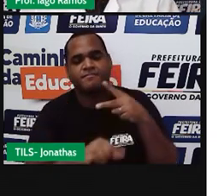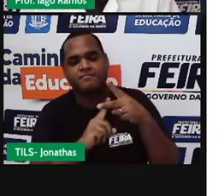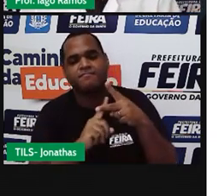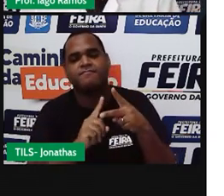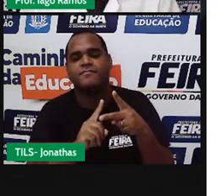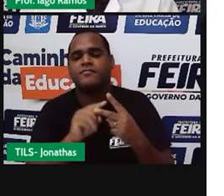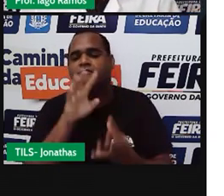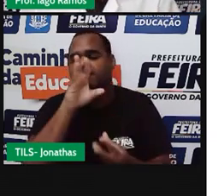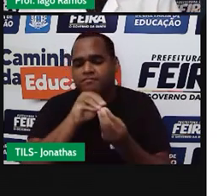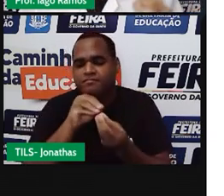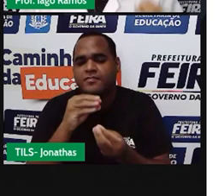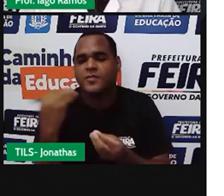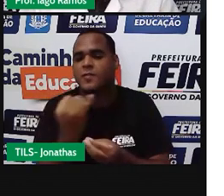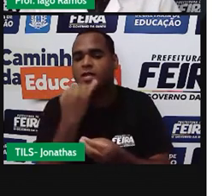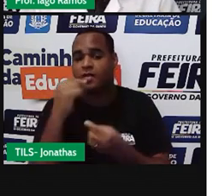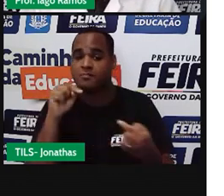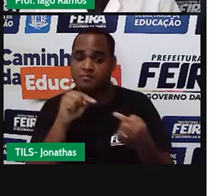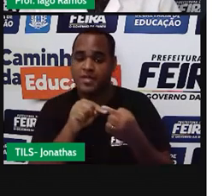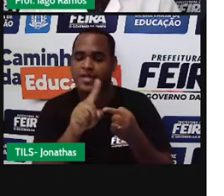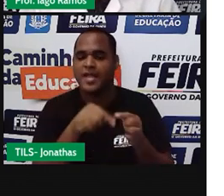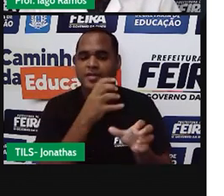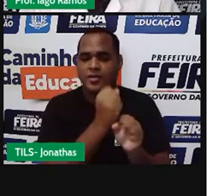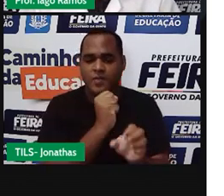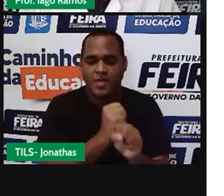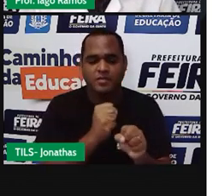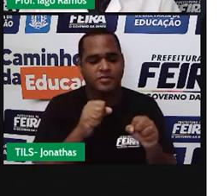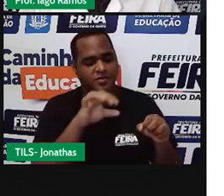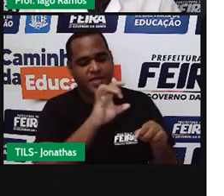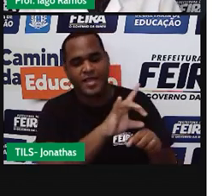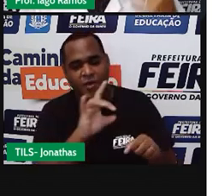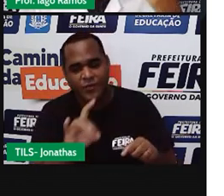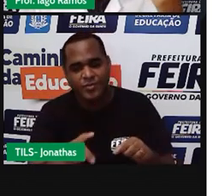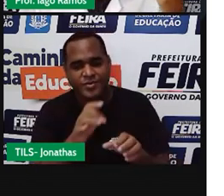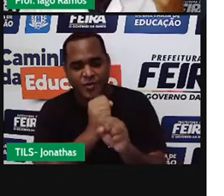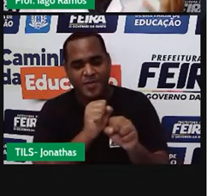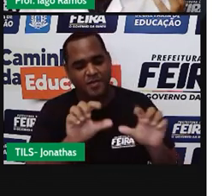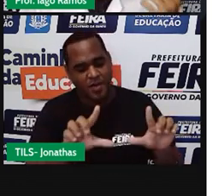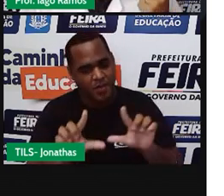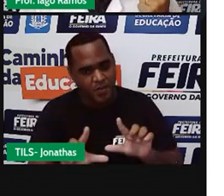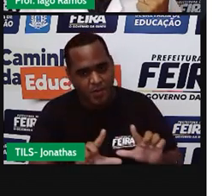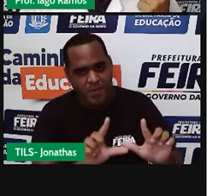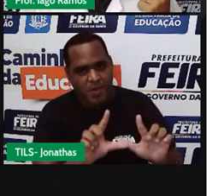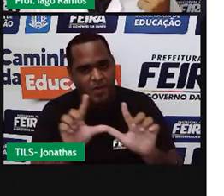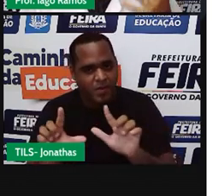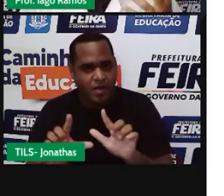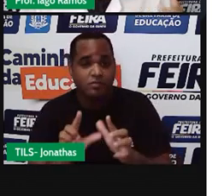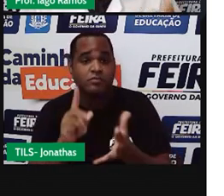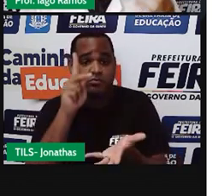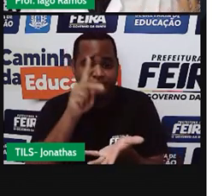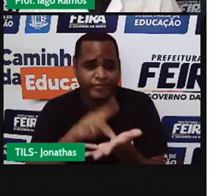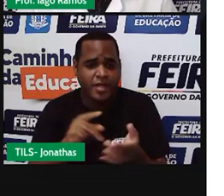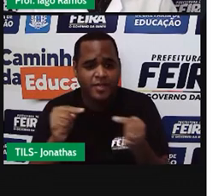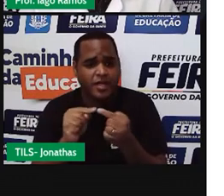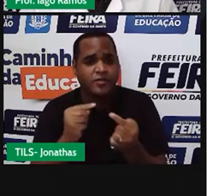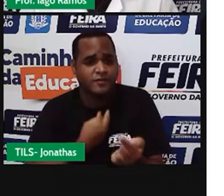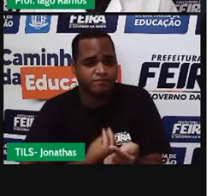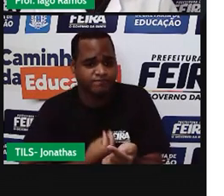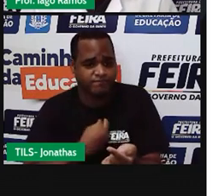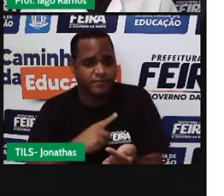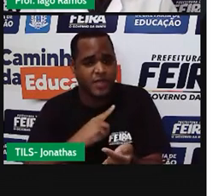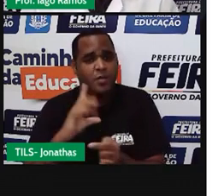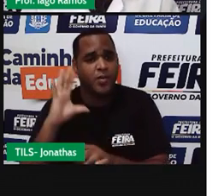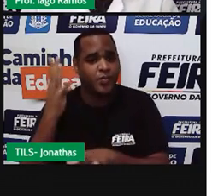reconhecer que é possível aplicar né é a área e em